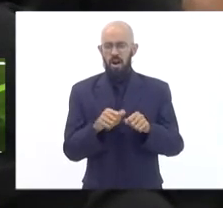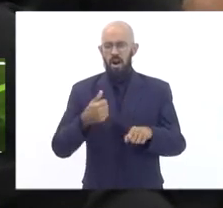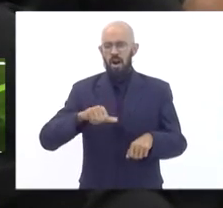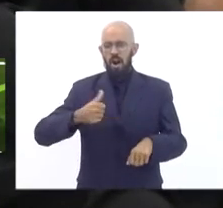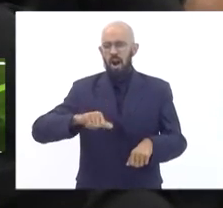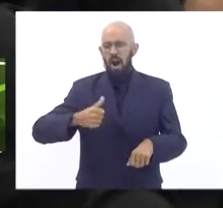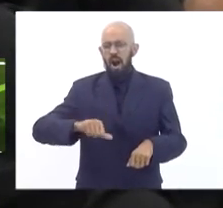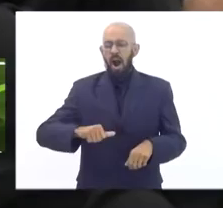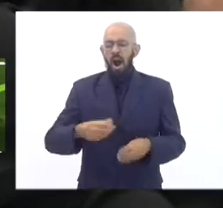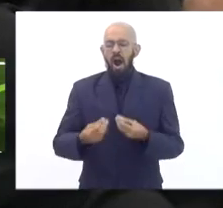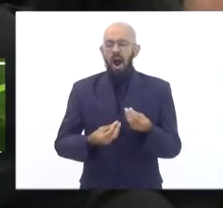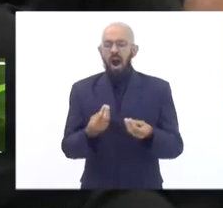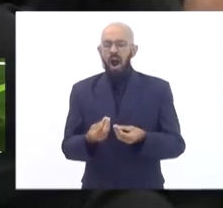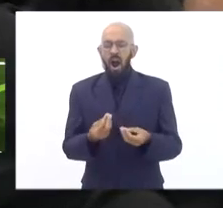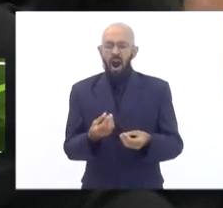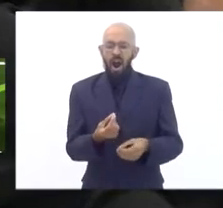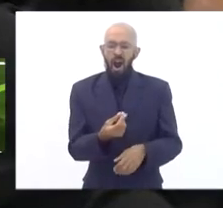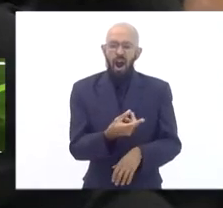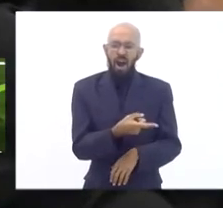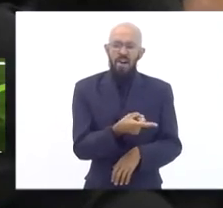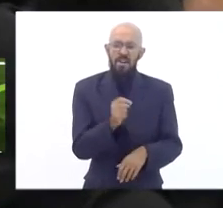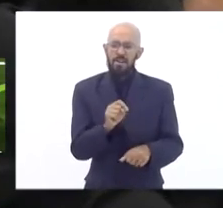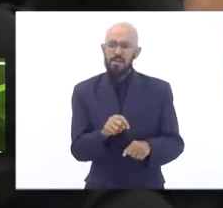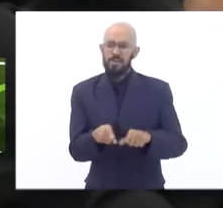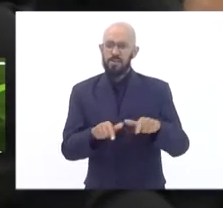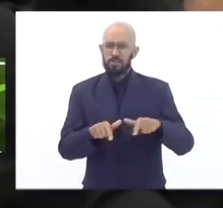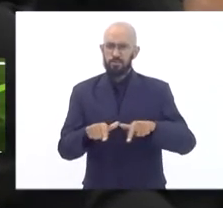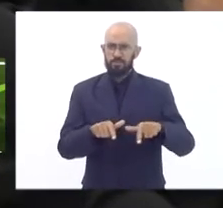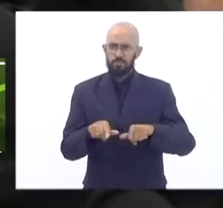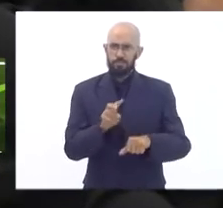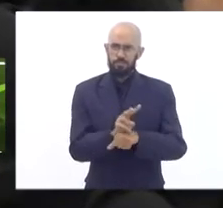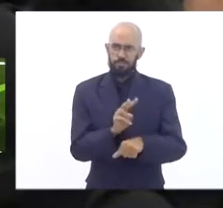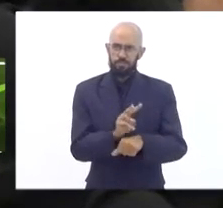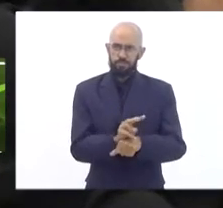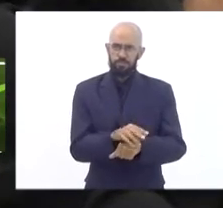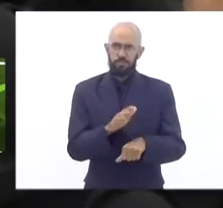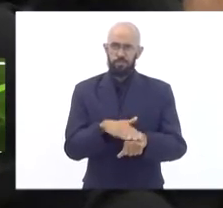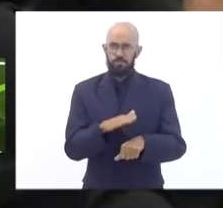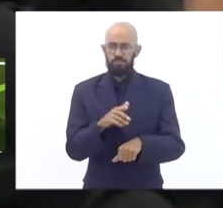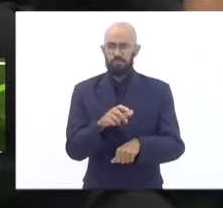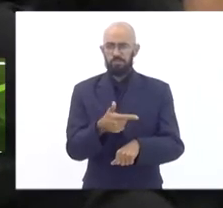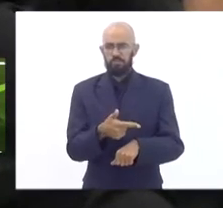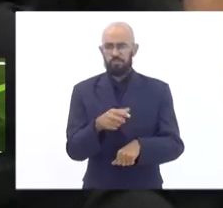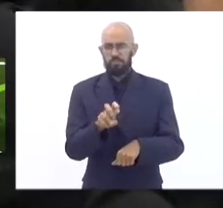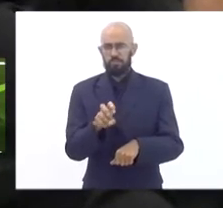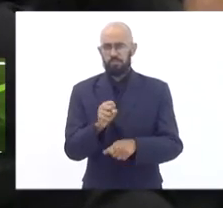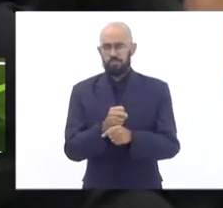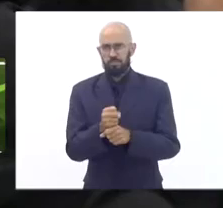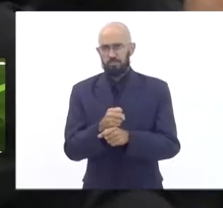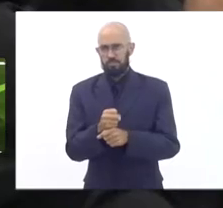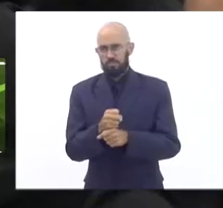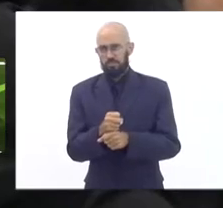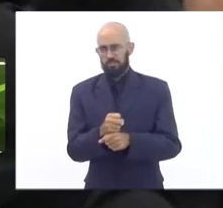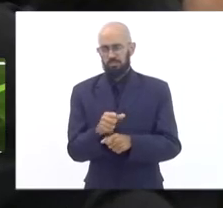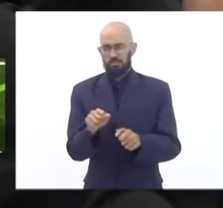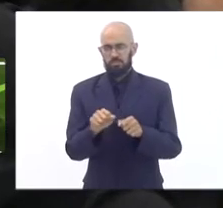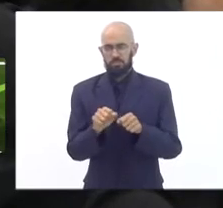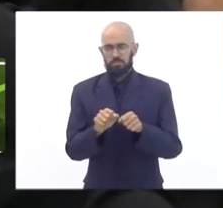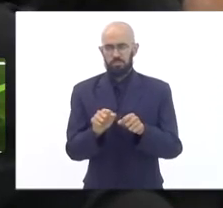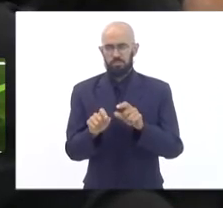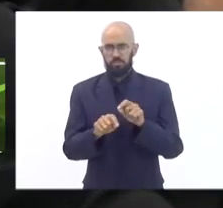avaliando quanto valeria a concessão mais 25 anos. E daí foi feito o